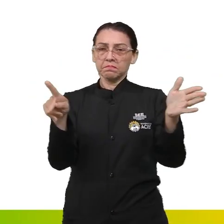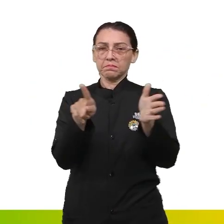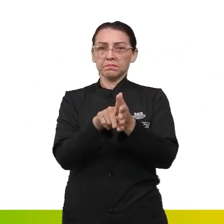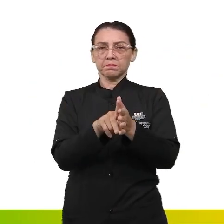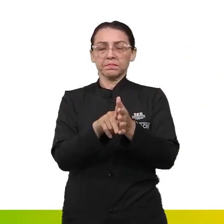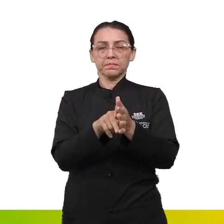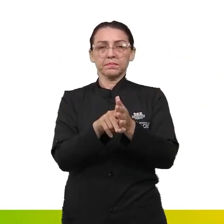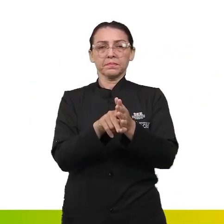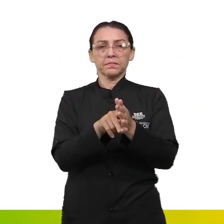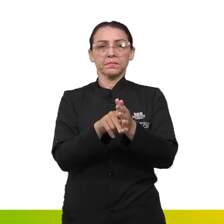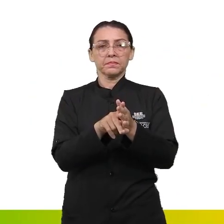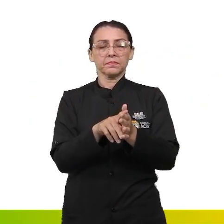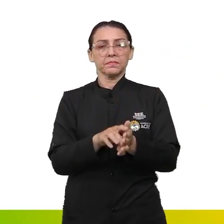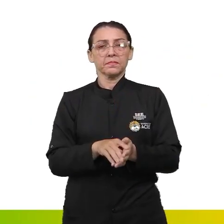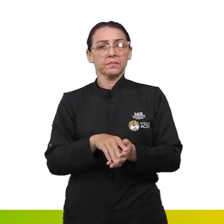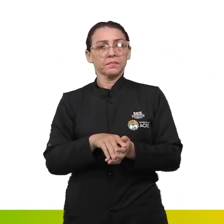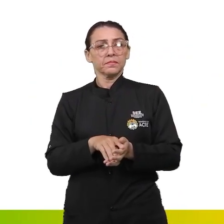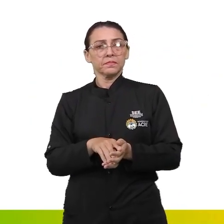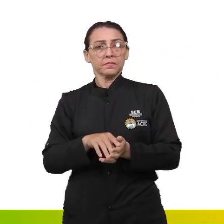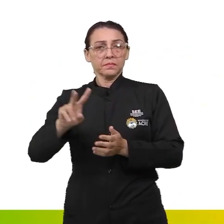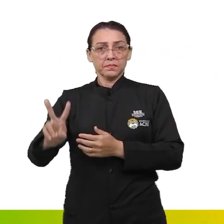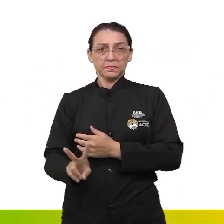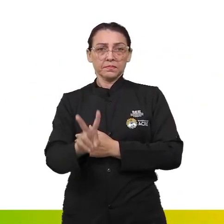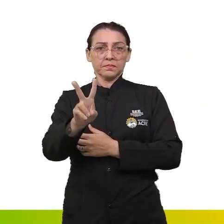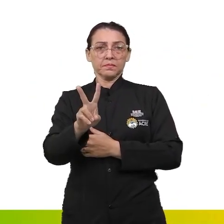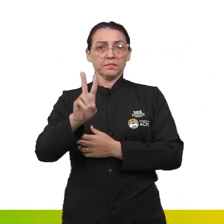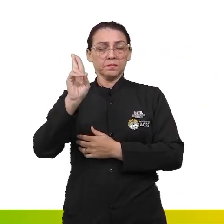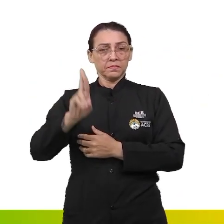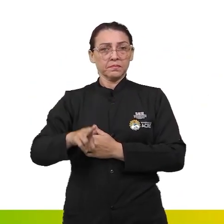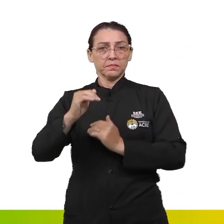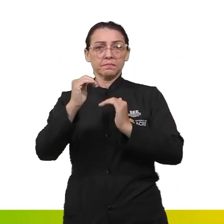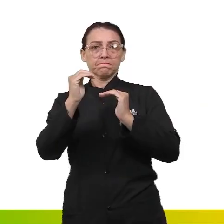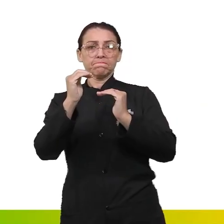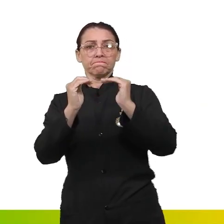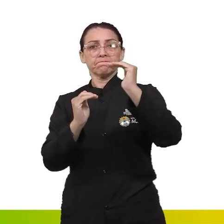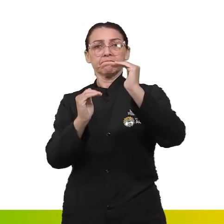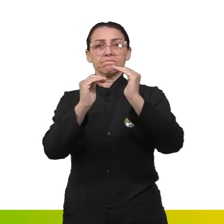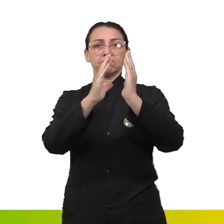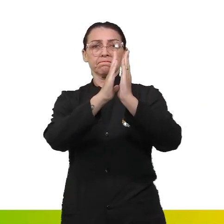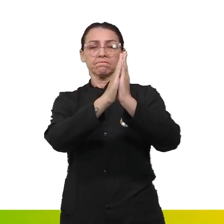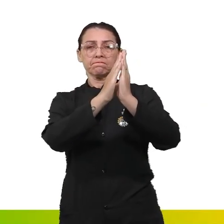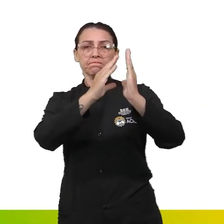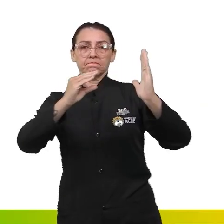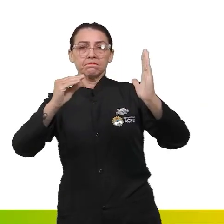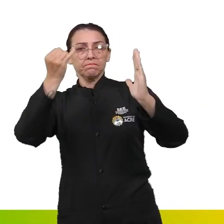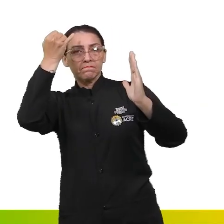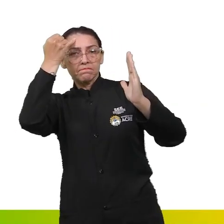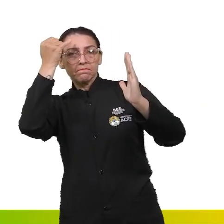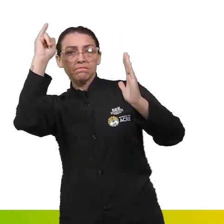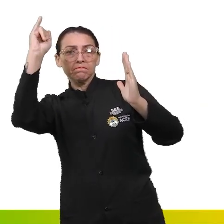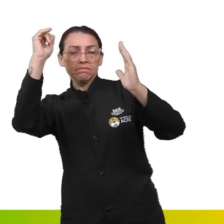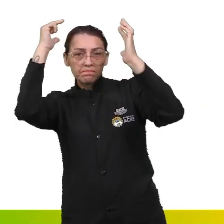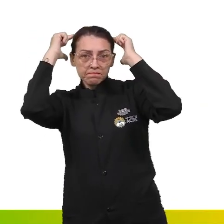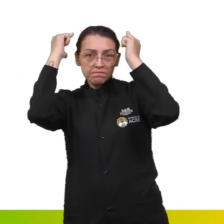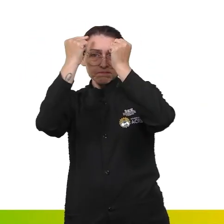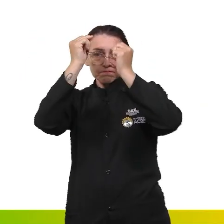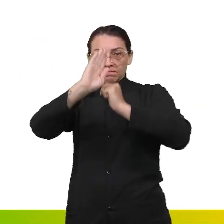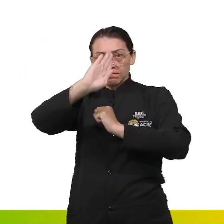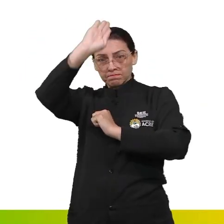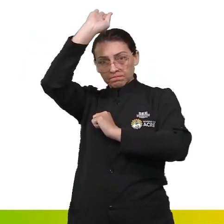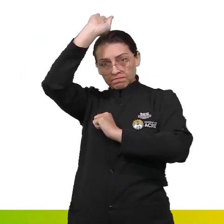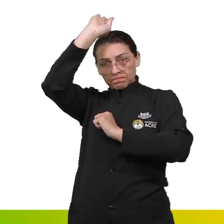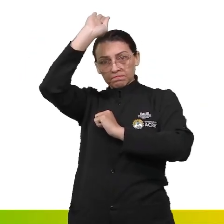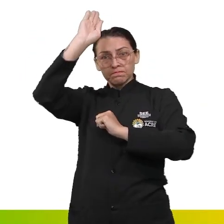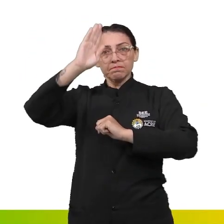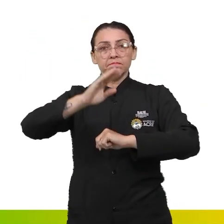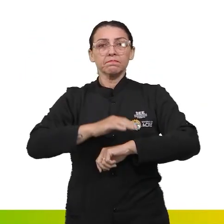pessoal. Com a valorização da razão e do equilíbrio, inspirado nos ideais gregos